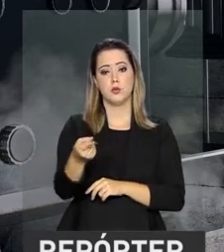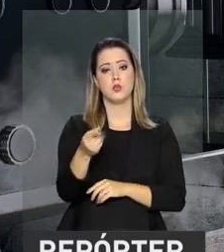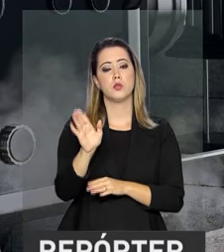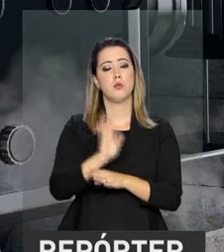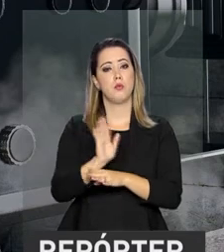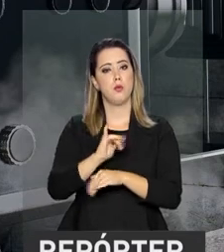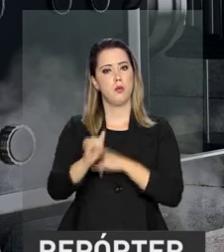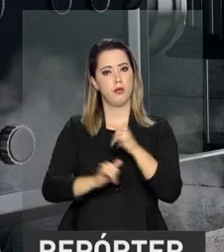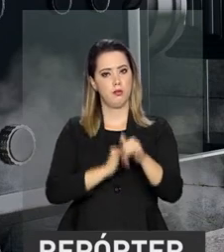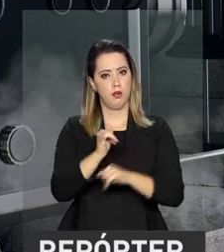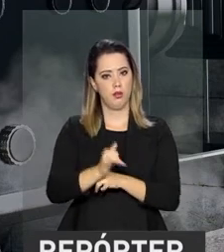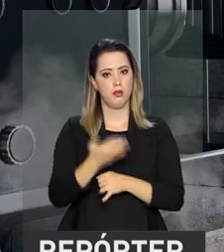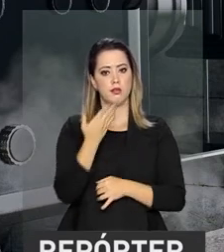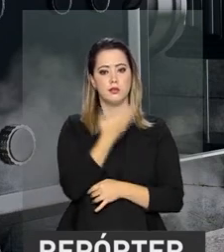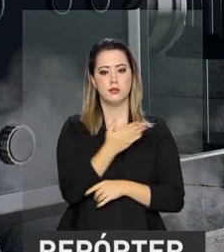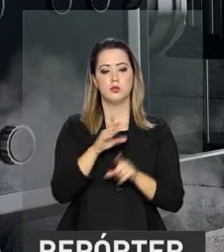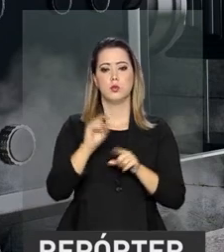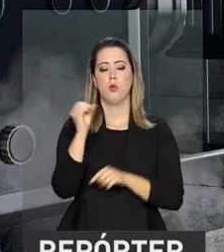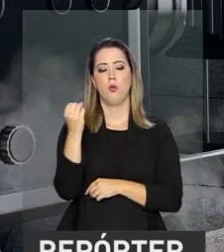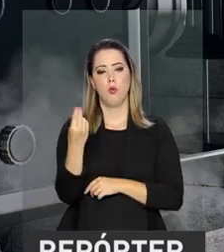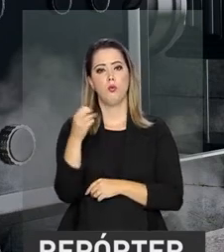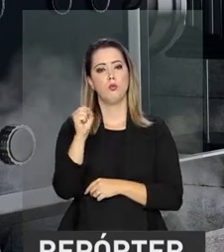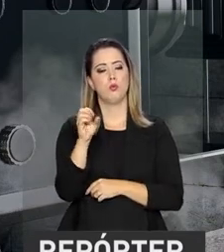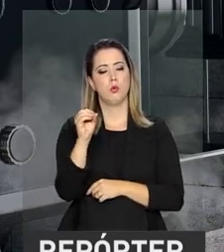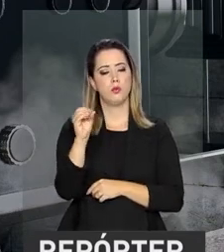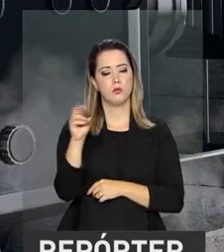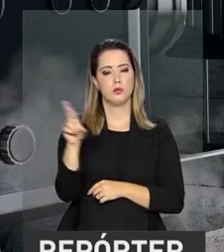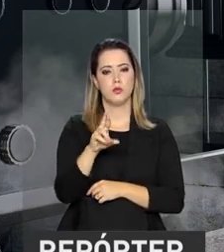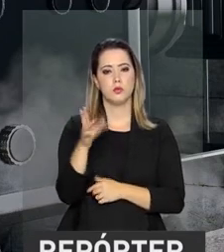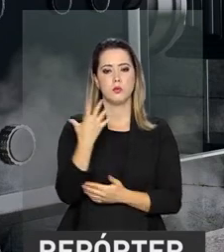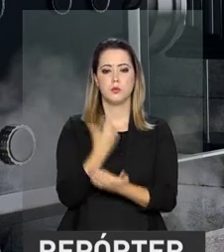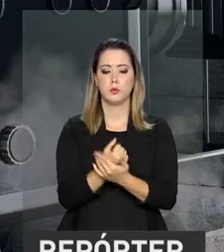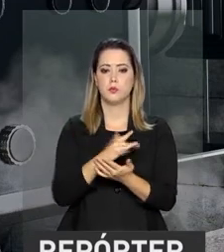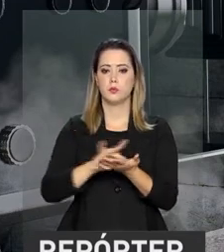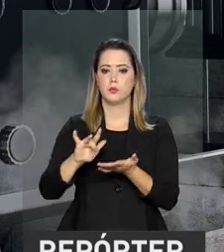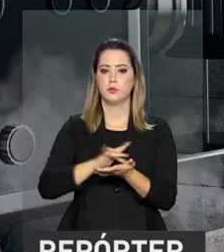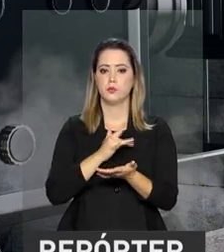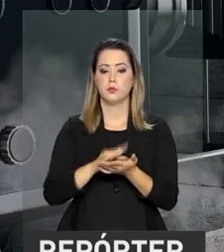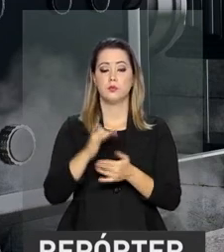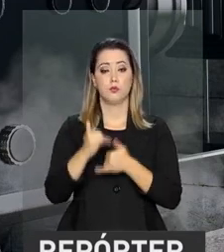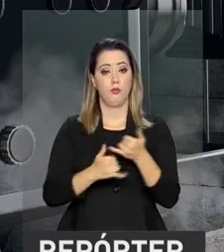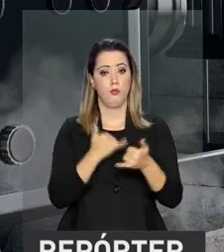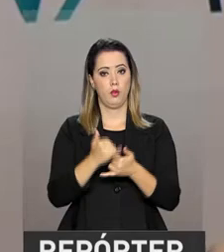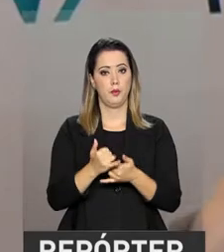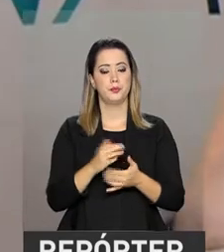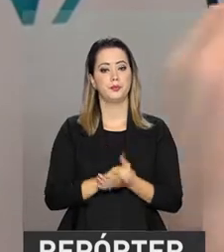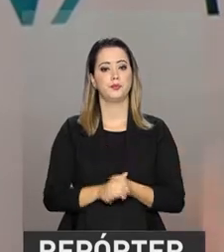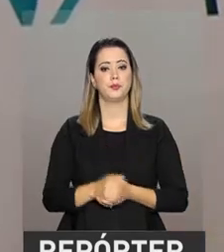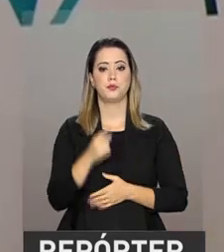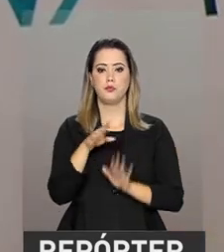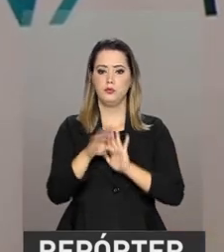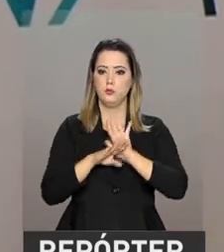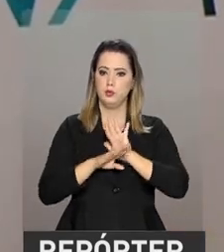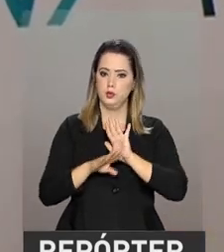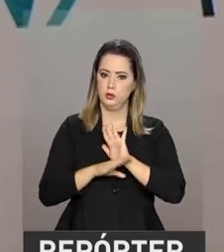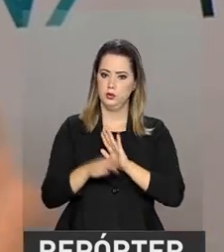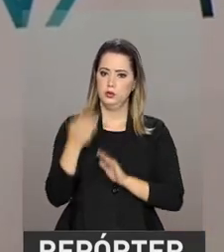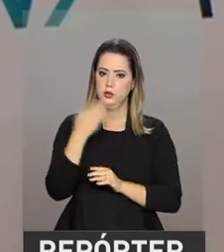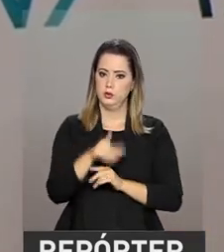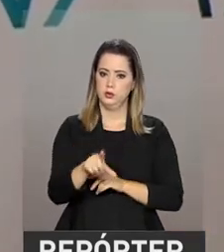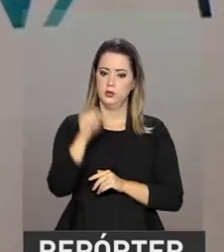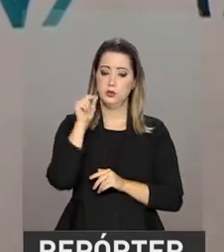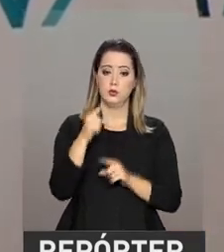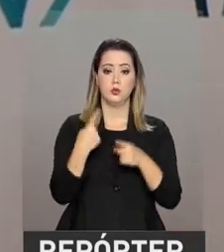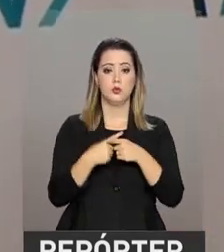800 mil reais serão revertidos para o desenvolvimento de aplicativos e jogos eletrônicos culturais projeto de samir almeida foi